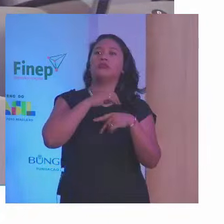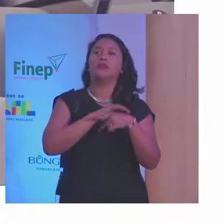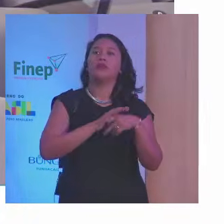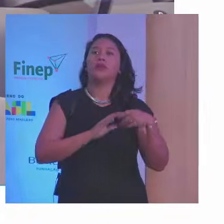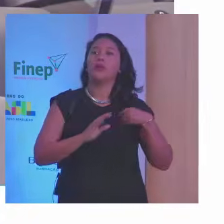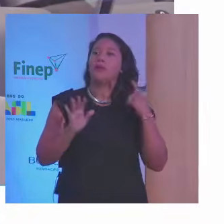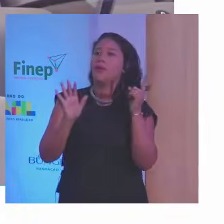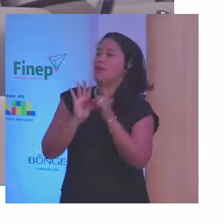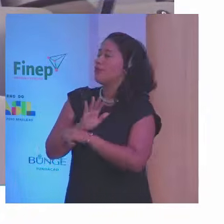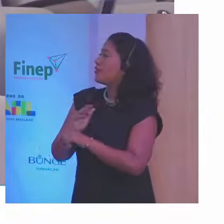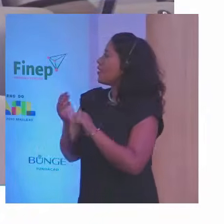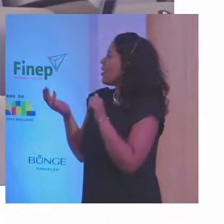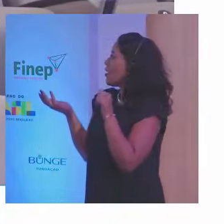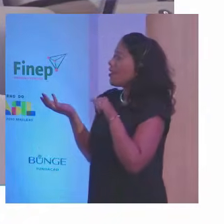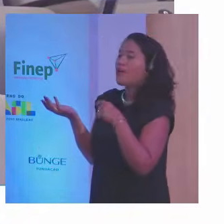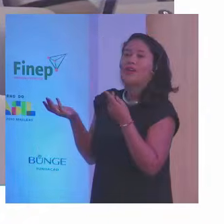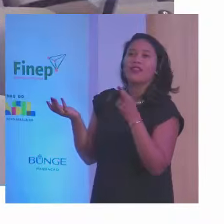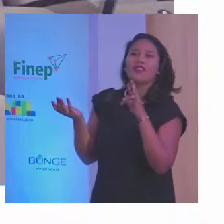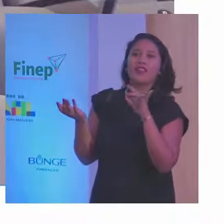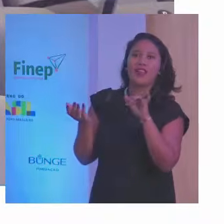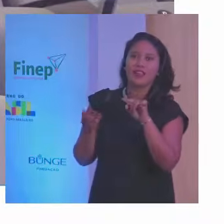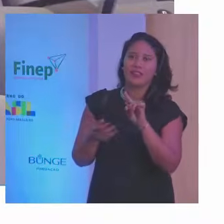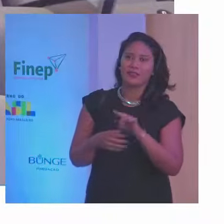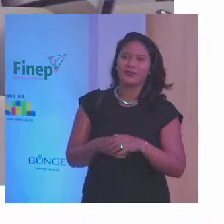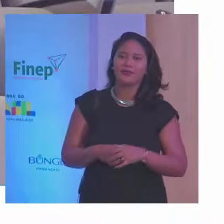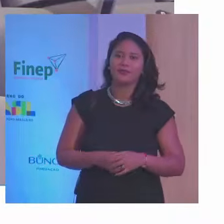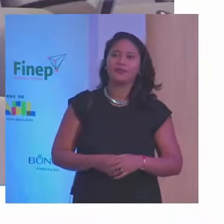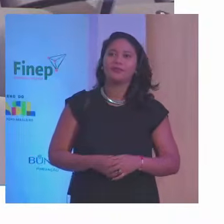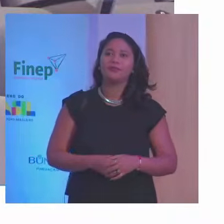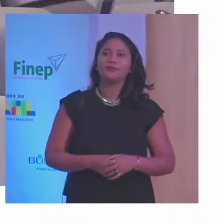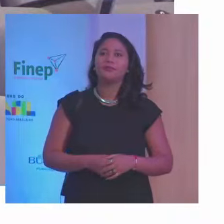Andrei, trazendo esse novo cenário, né?